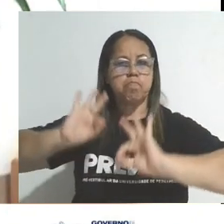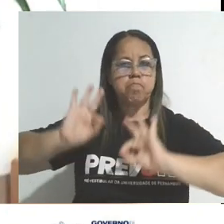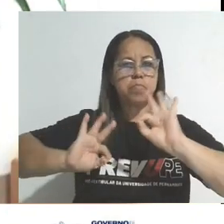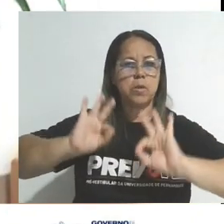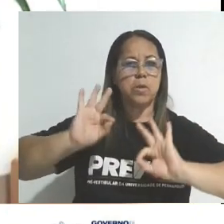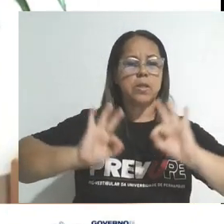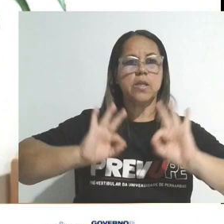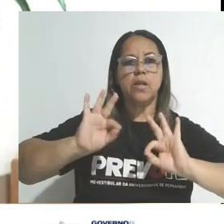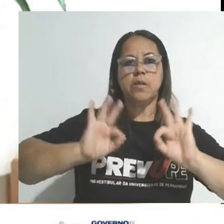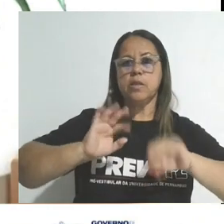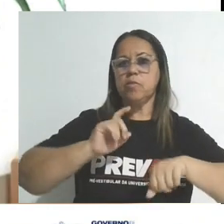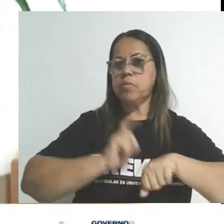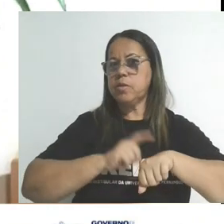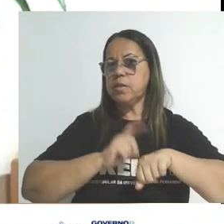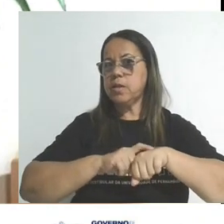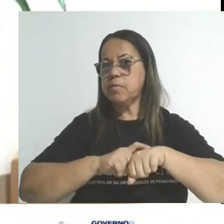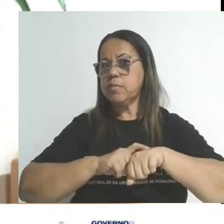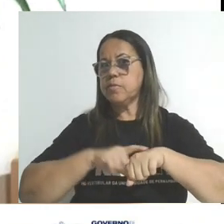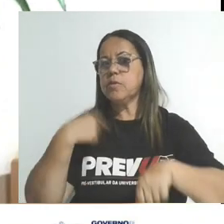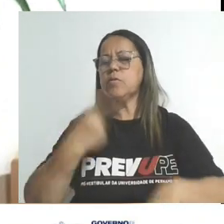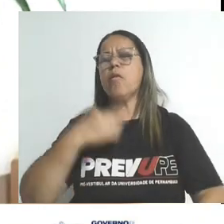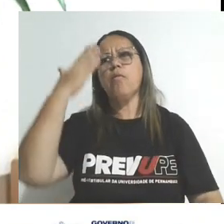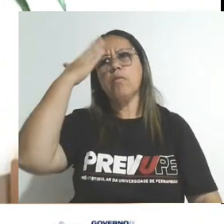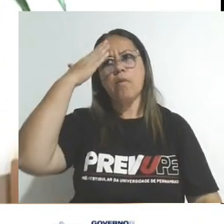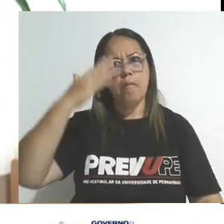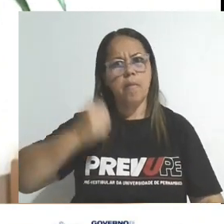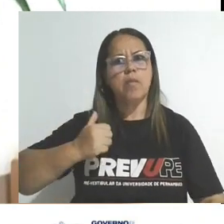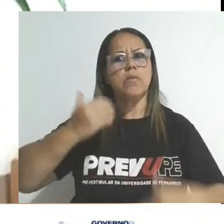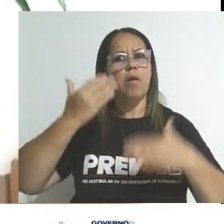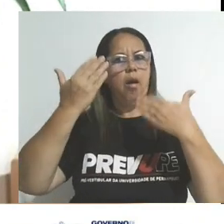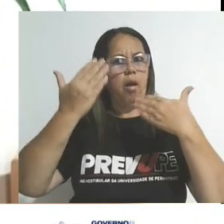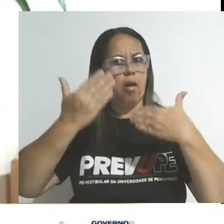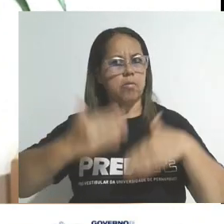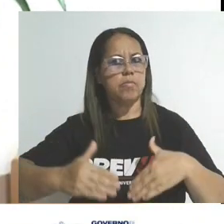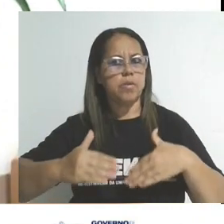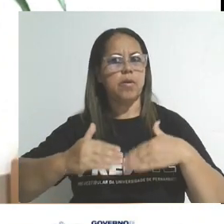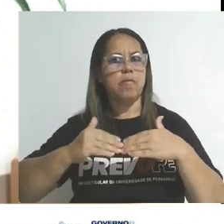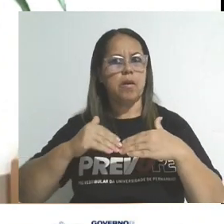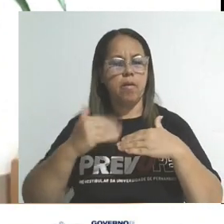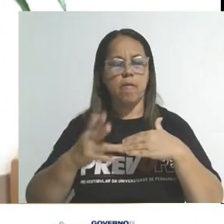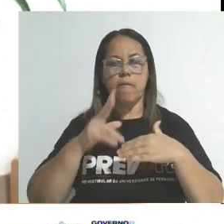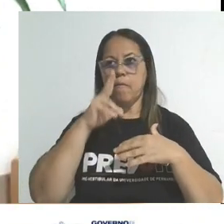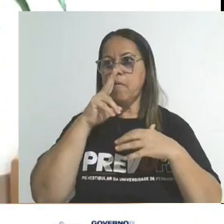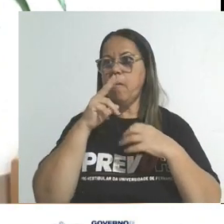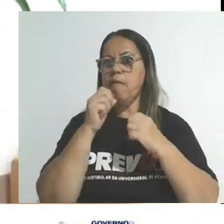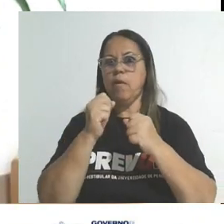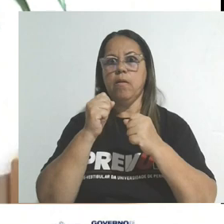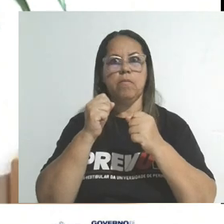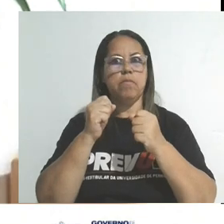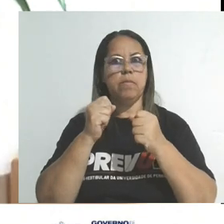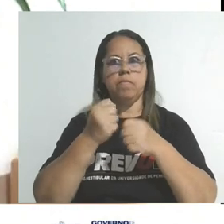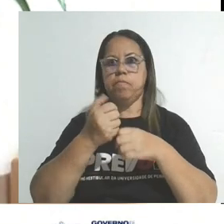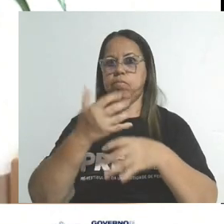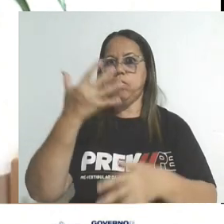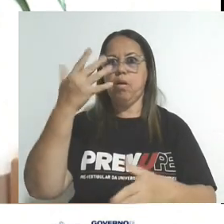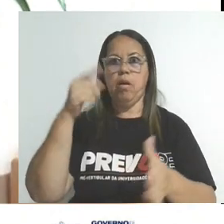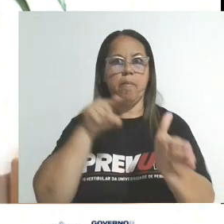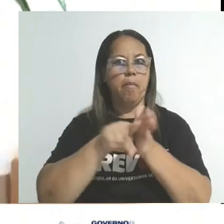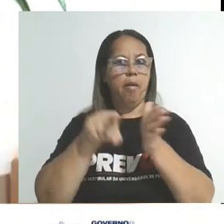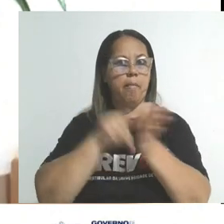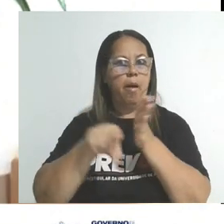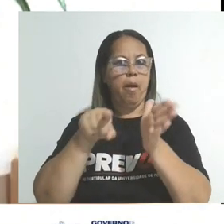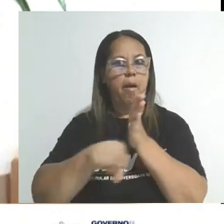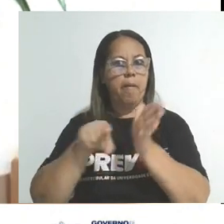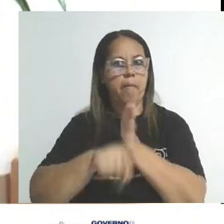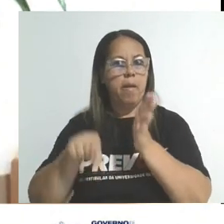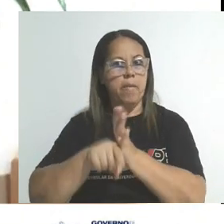organização do tempo, né? Sabemos que as avaliações externas é uma densidade muito grande de questões de todas as